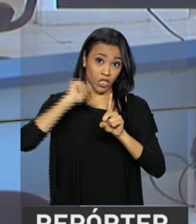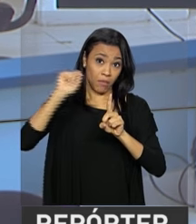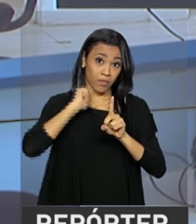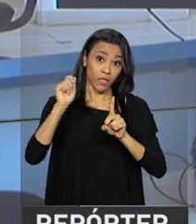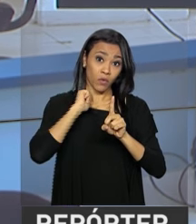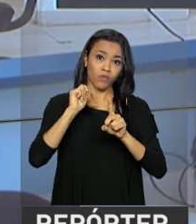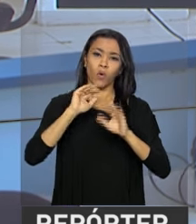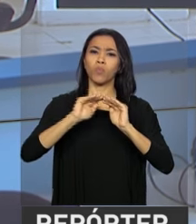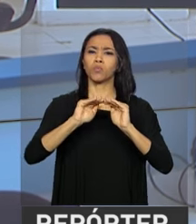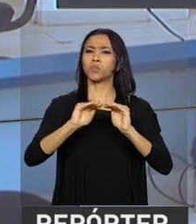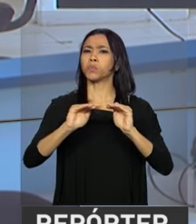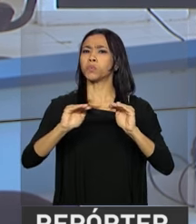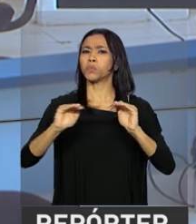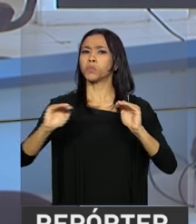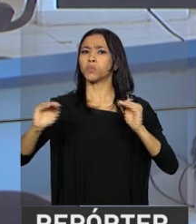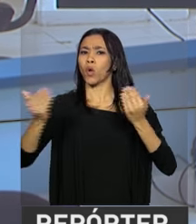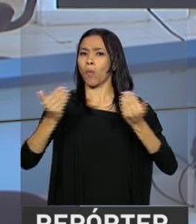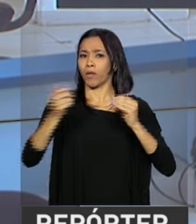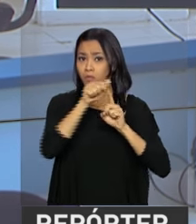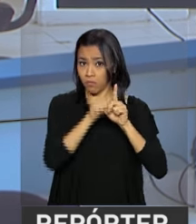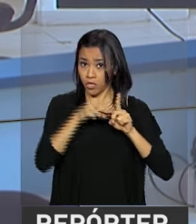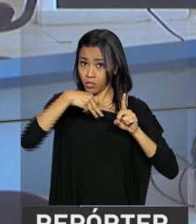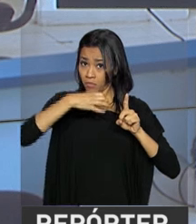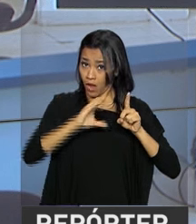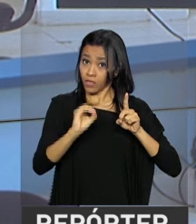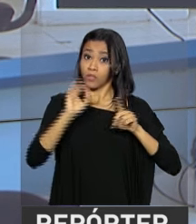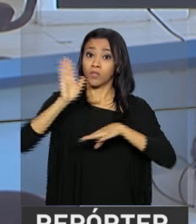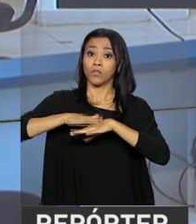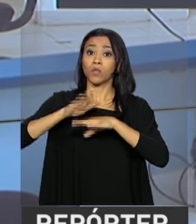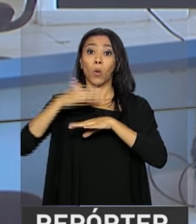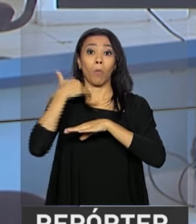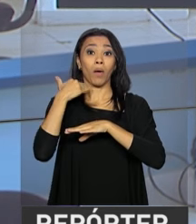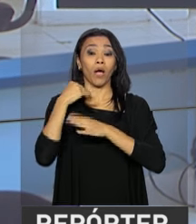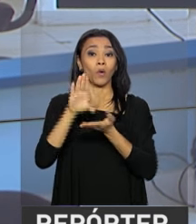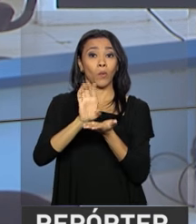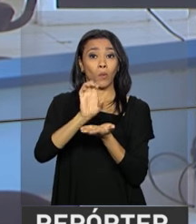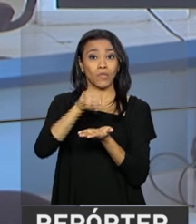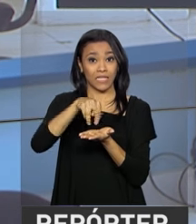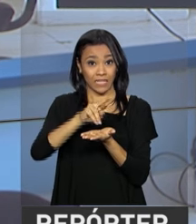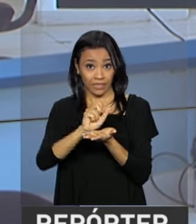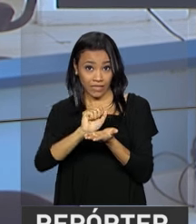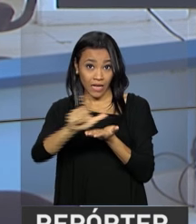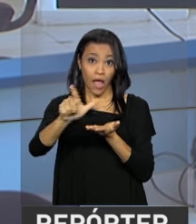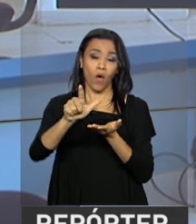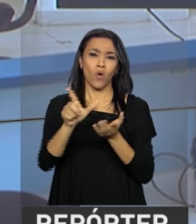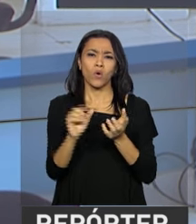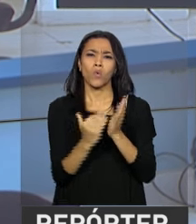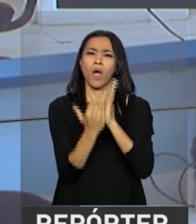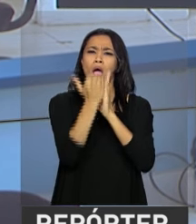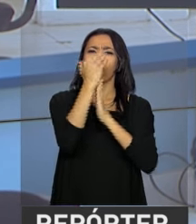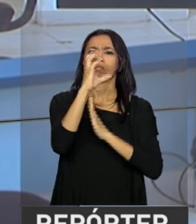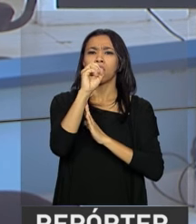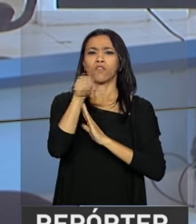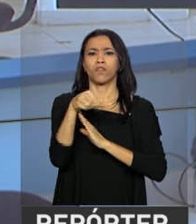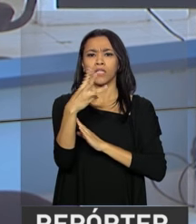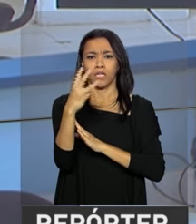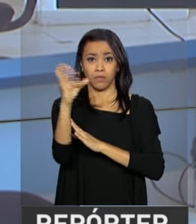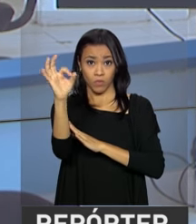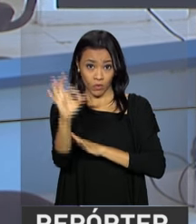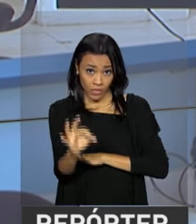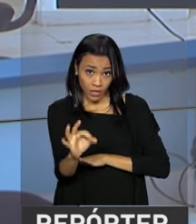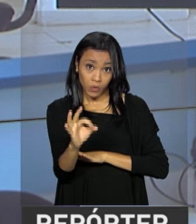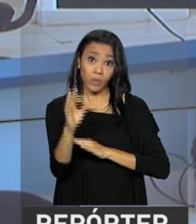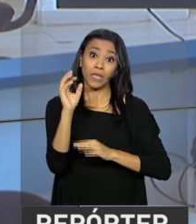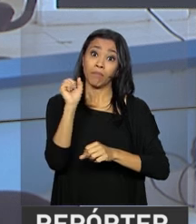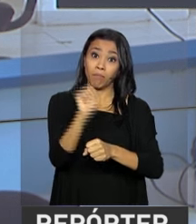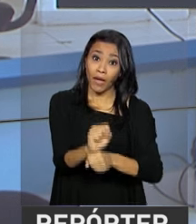praticamente estável em relação a março. Segundo o Banco Central, o PIB registrou ligeira alta de 0,03%, interrompendo